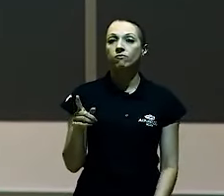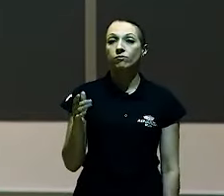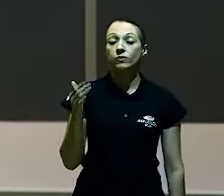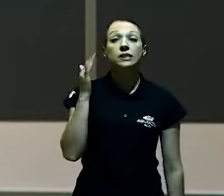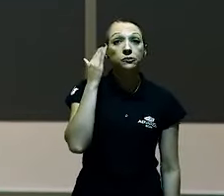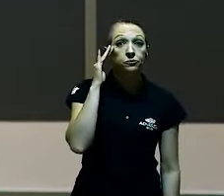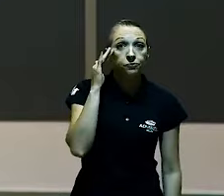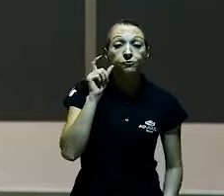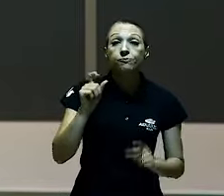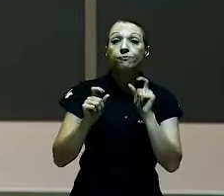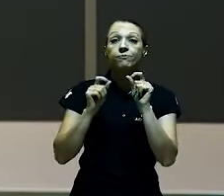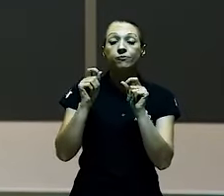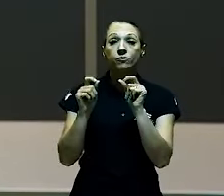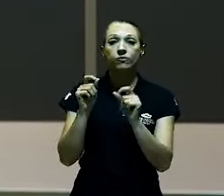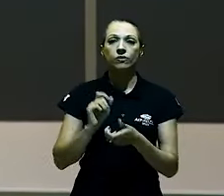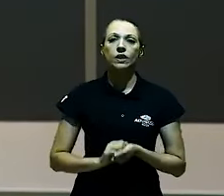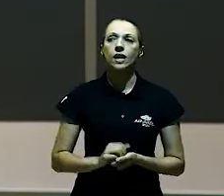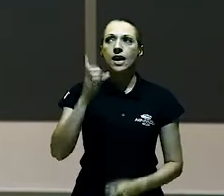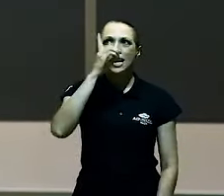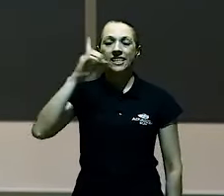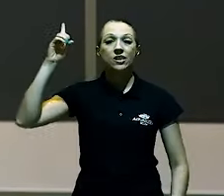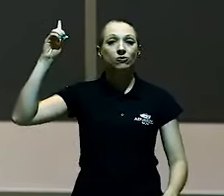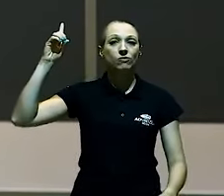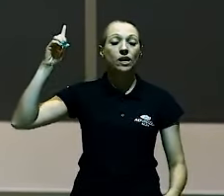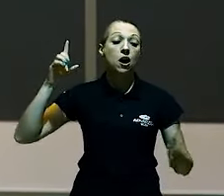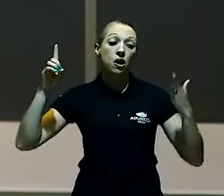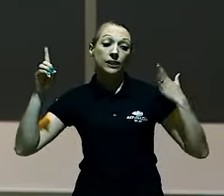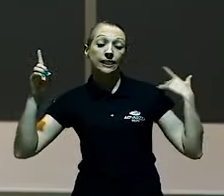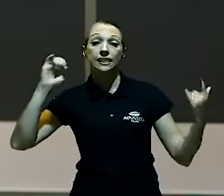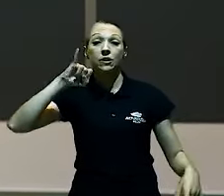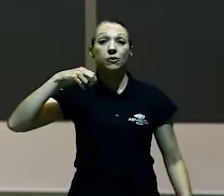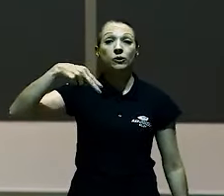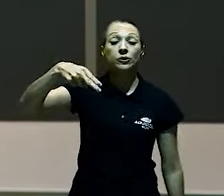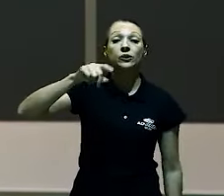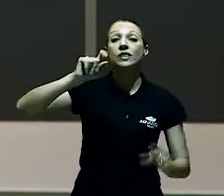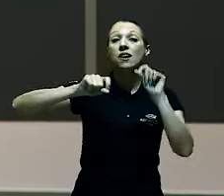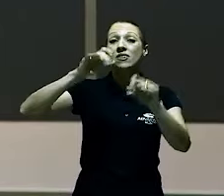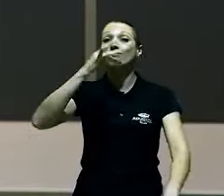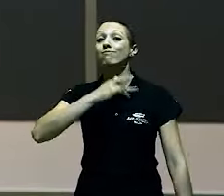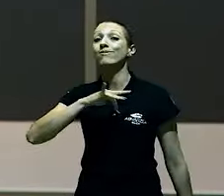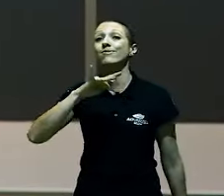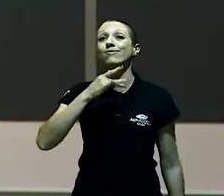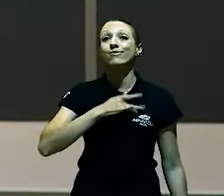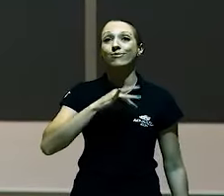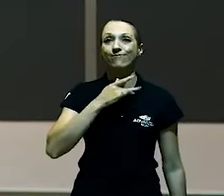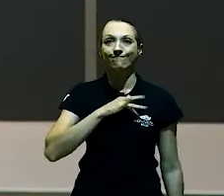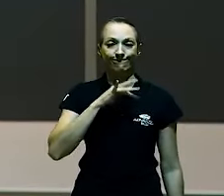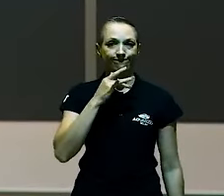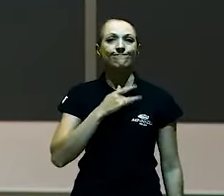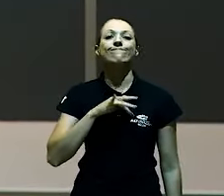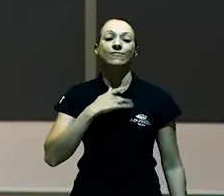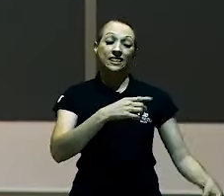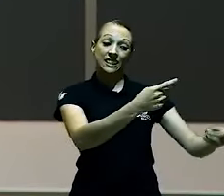Jonas era um chamado de Deus à misericórdia. Era um convite de Deus à misericórdia. O cenário é perfeito.